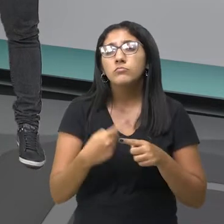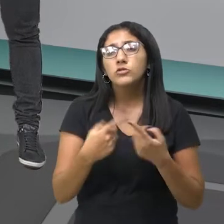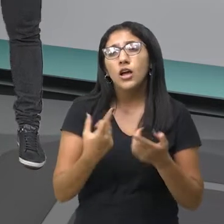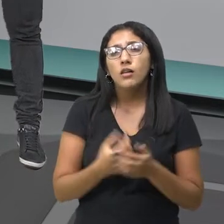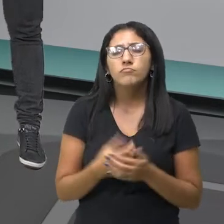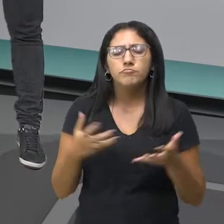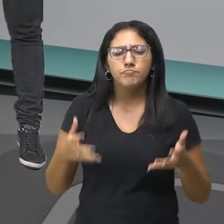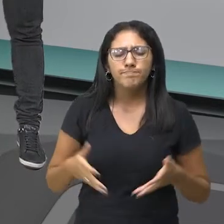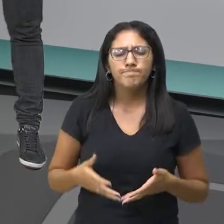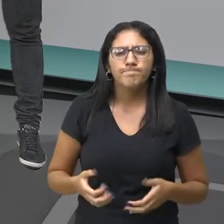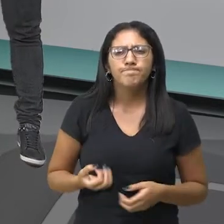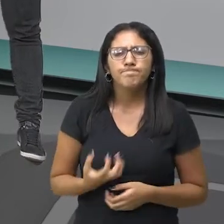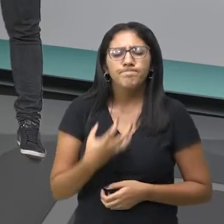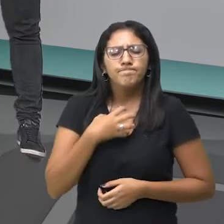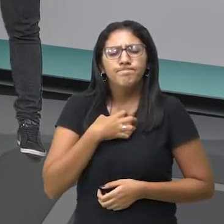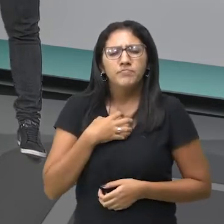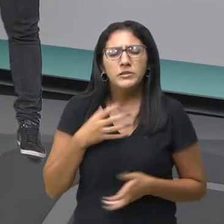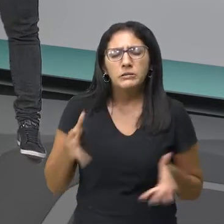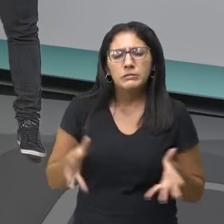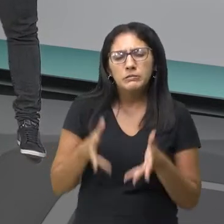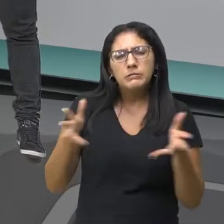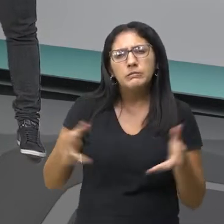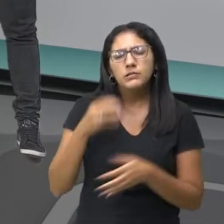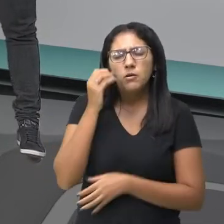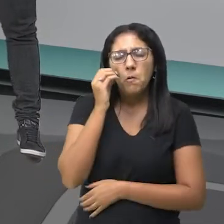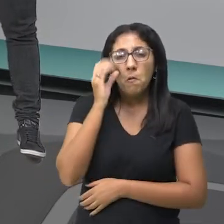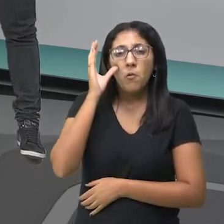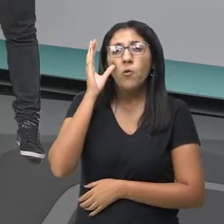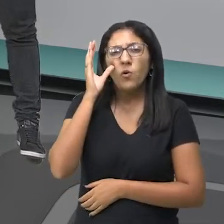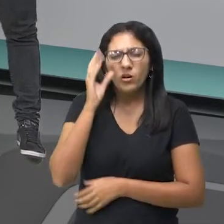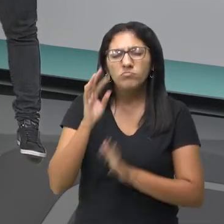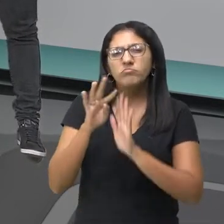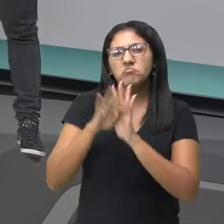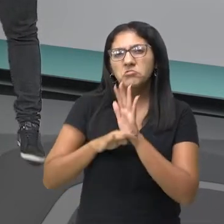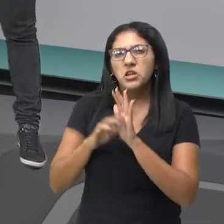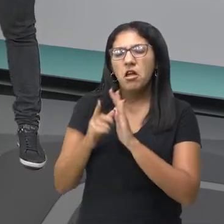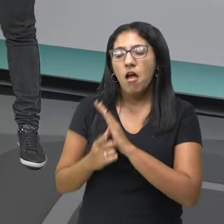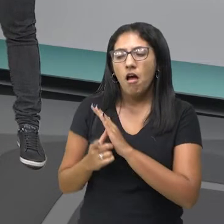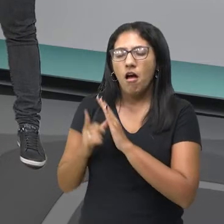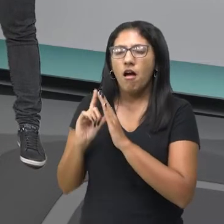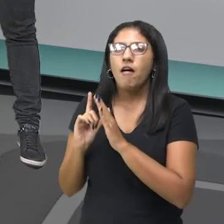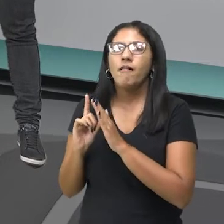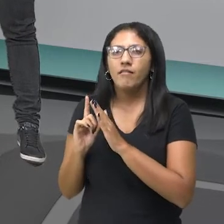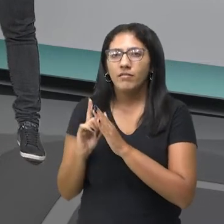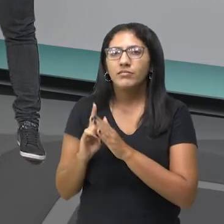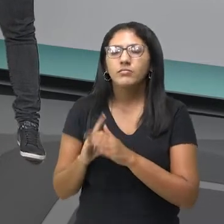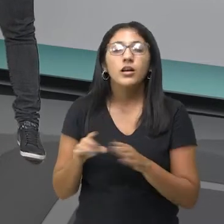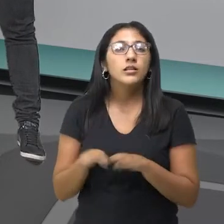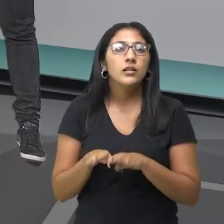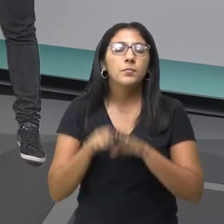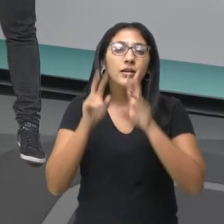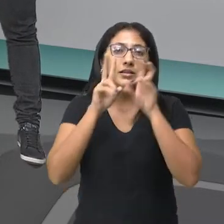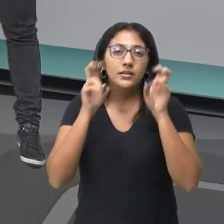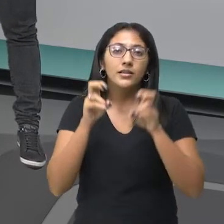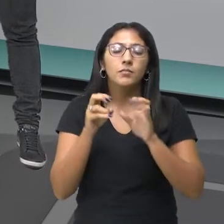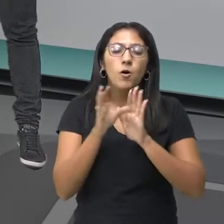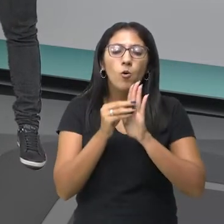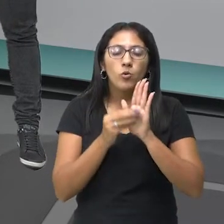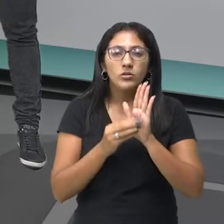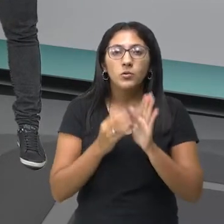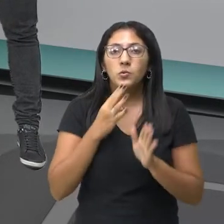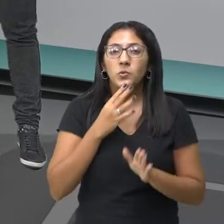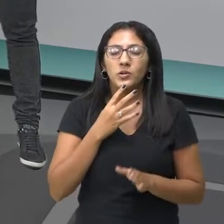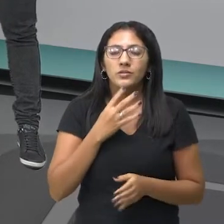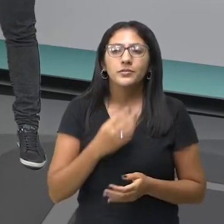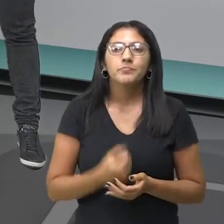gente a ampliar o conhecimento sobre o texto anterior ou conhecer outros assuntos também. Vamos voltar ao nosso